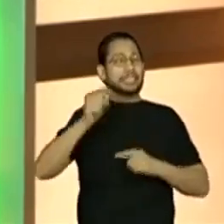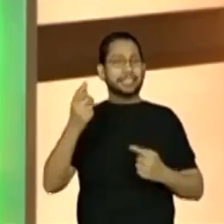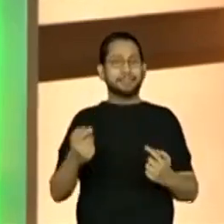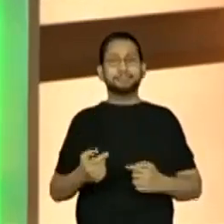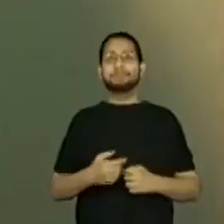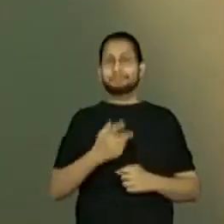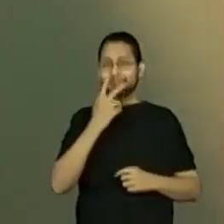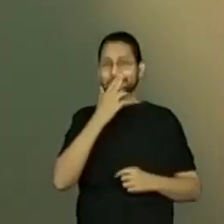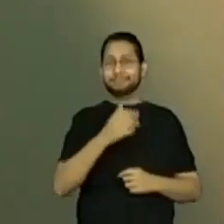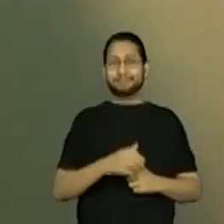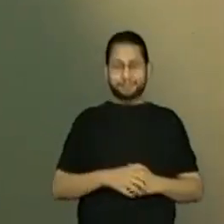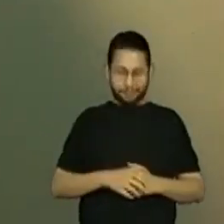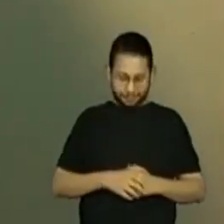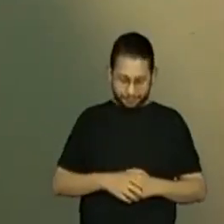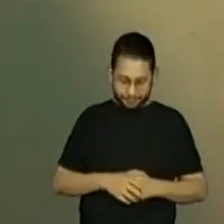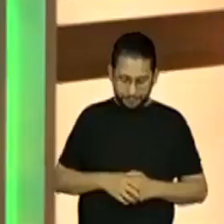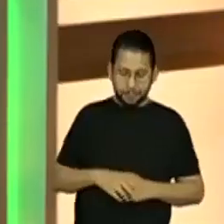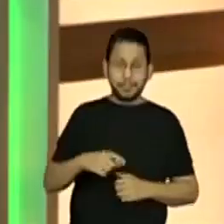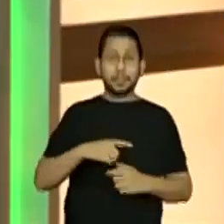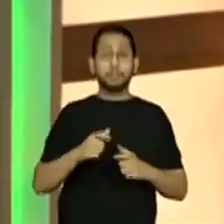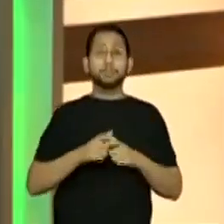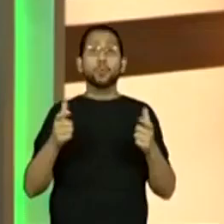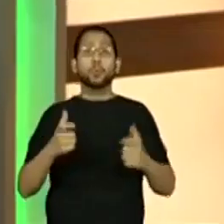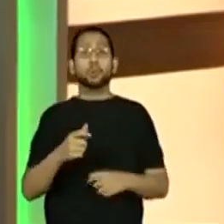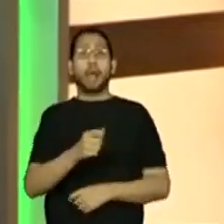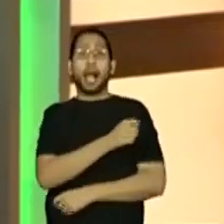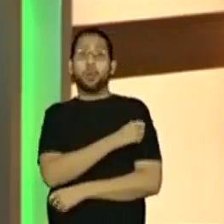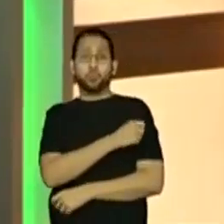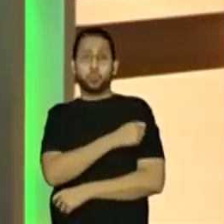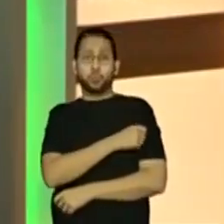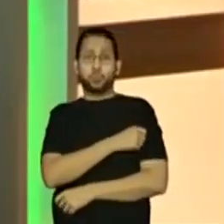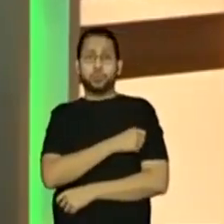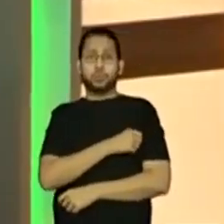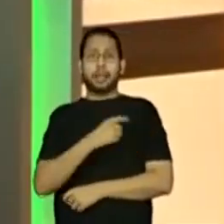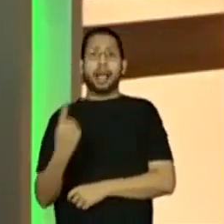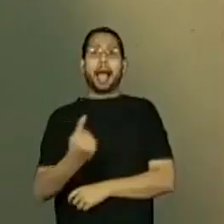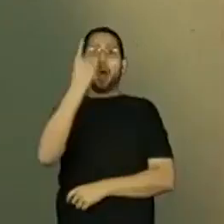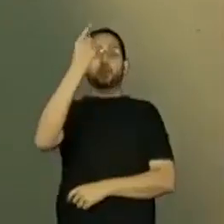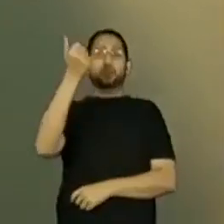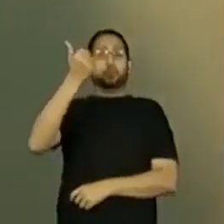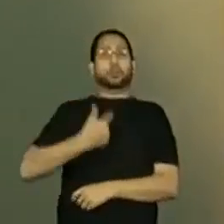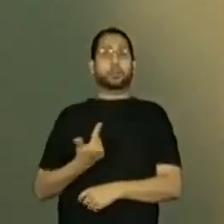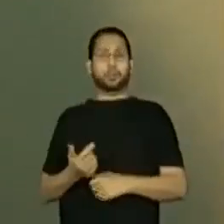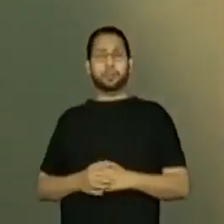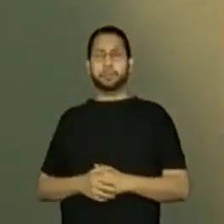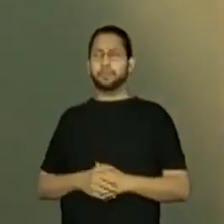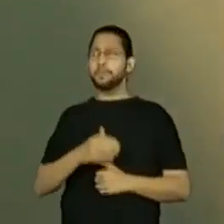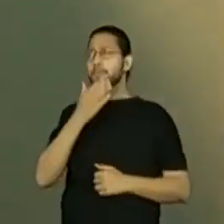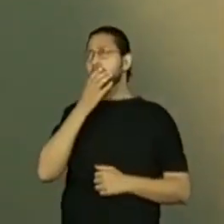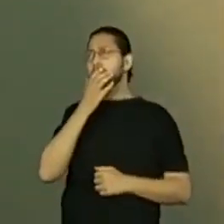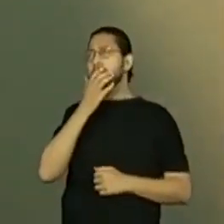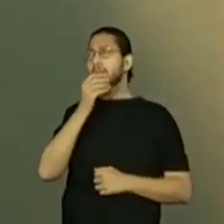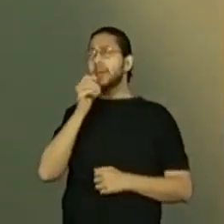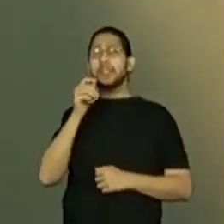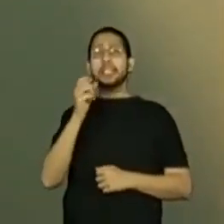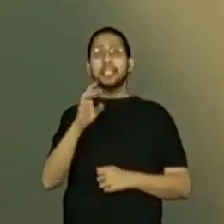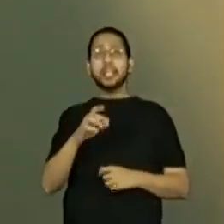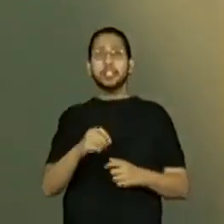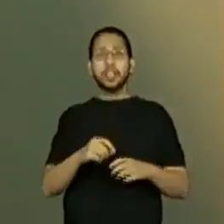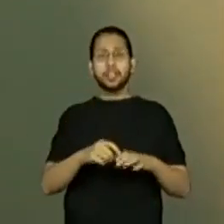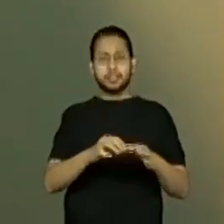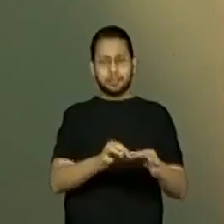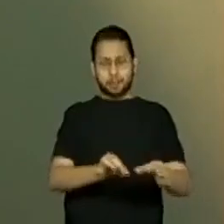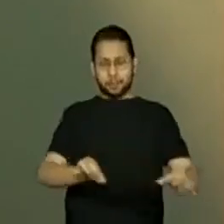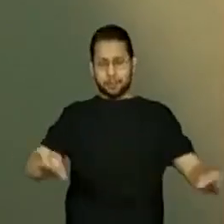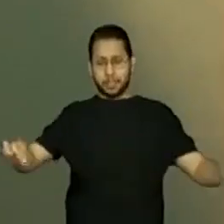mais. Bom, se bem que tem muitos alunos que são até maiores que eu. Então, e se a gente fosse medir com um barbante? O que Cristo?